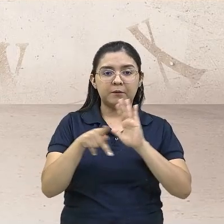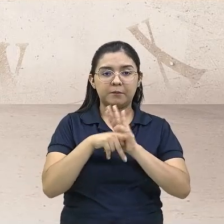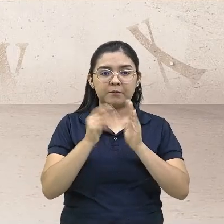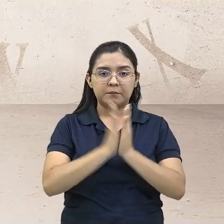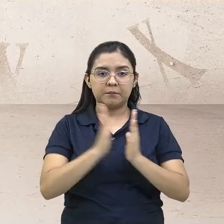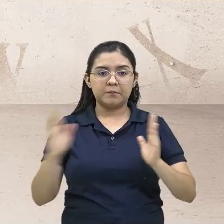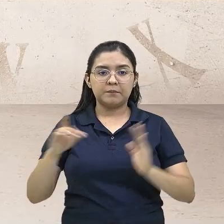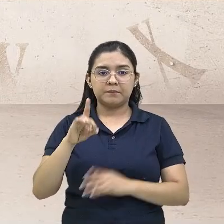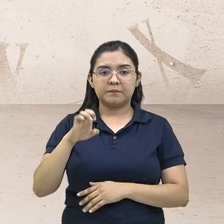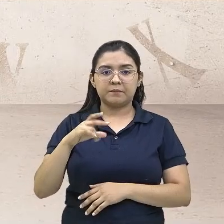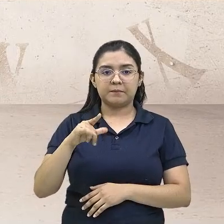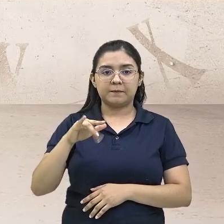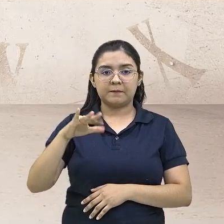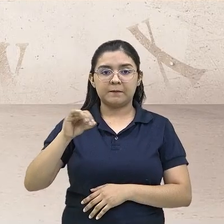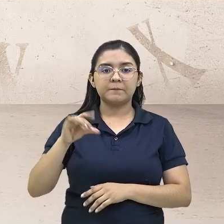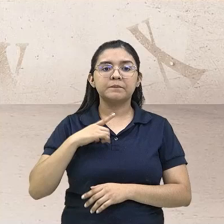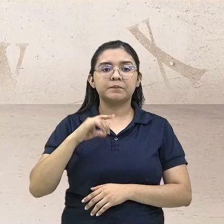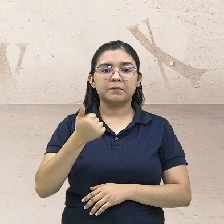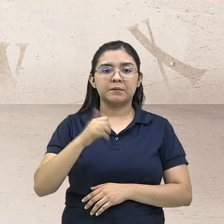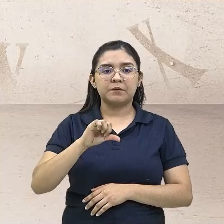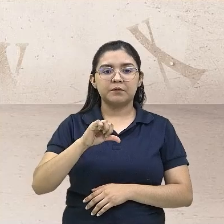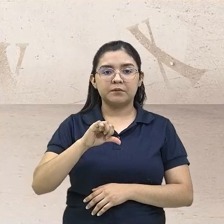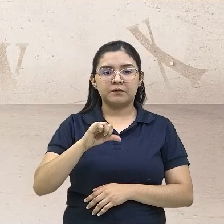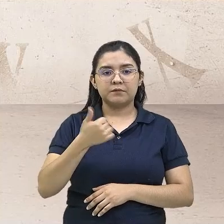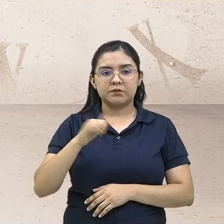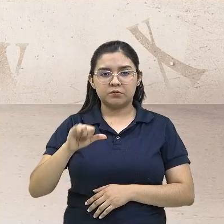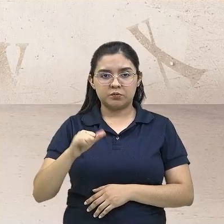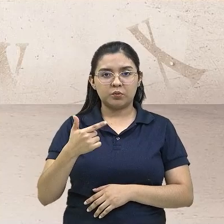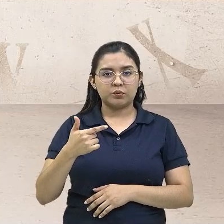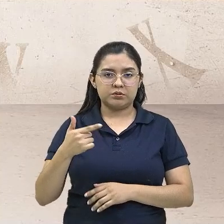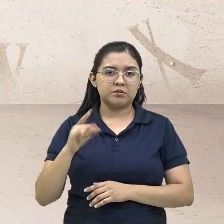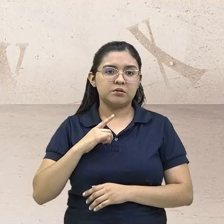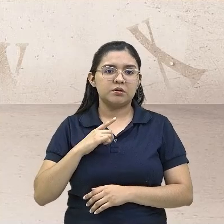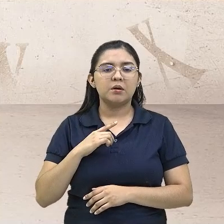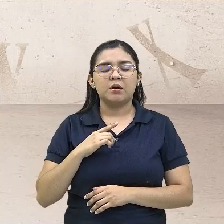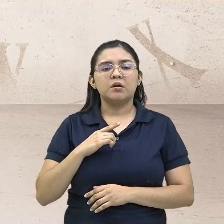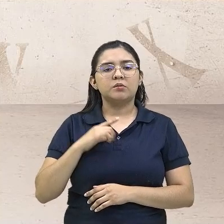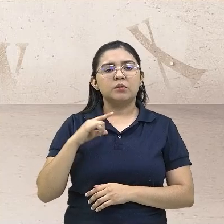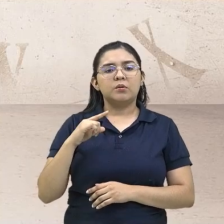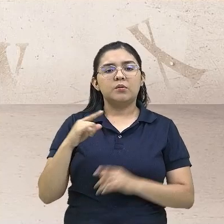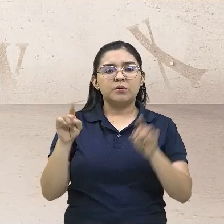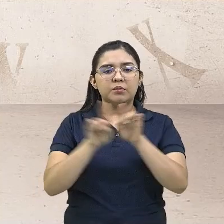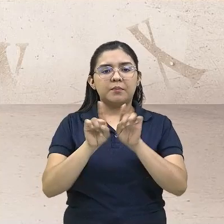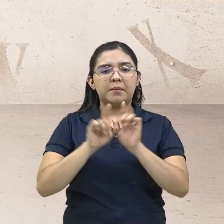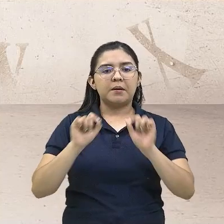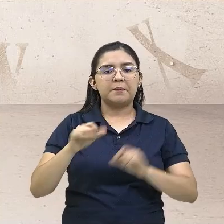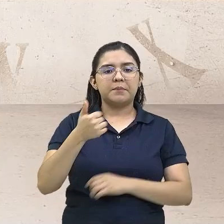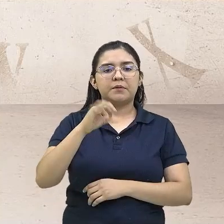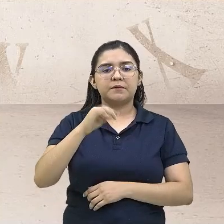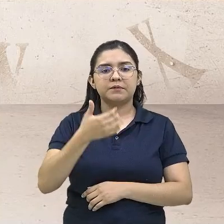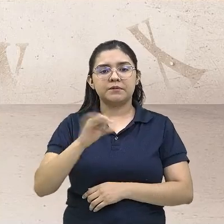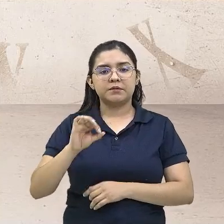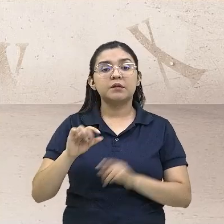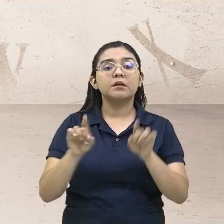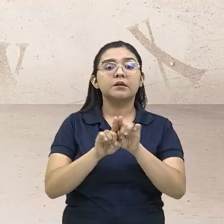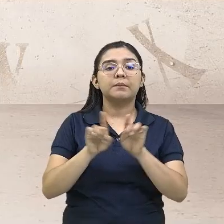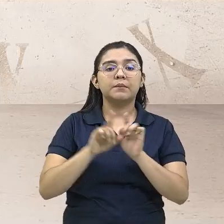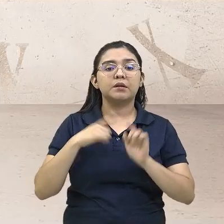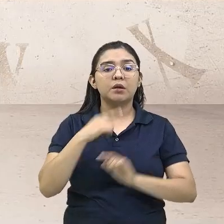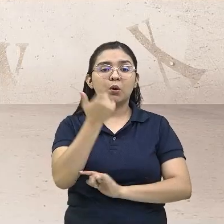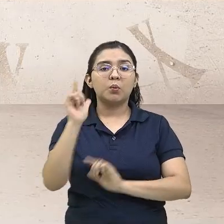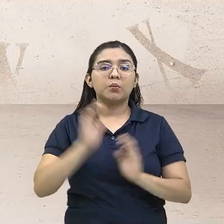declínio, né, no ano aí de 1912, como a gente pode observar. E em 1960 a gente já tem uma